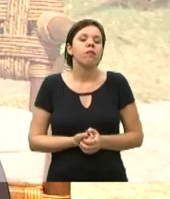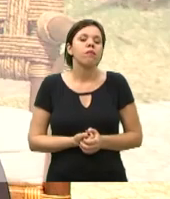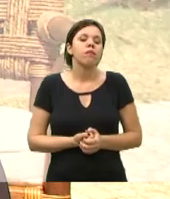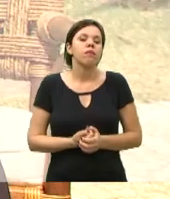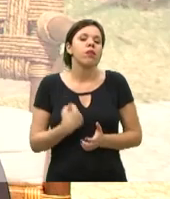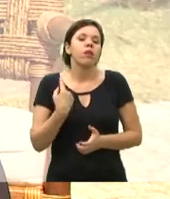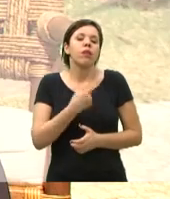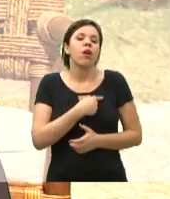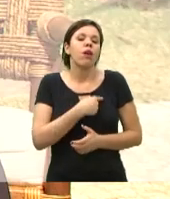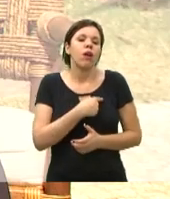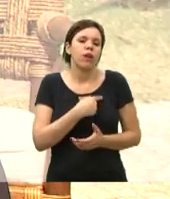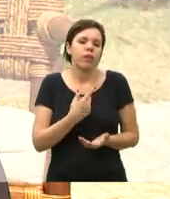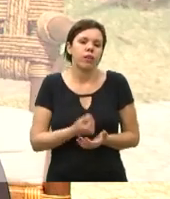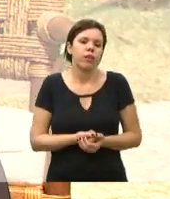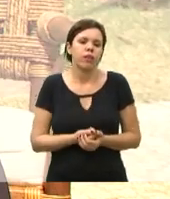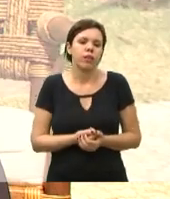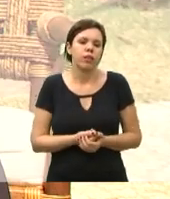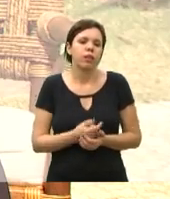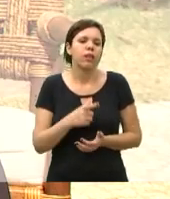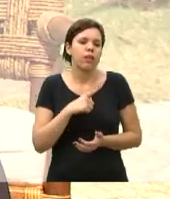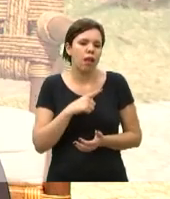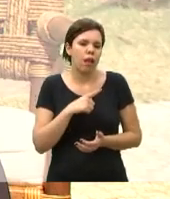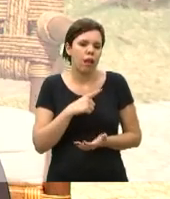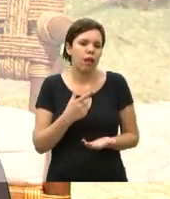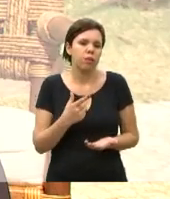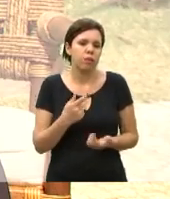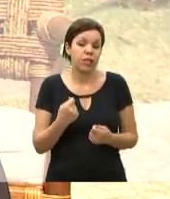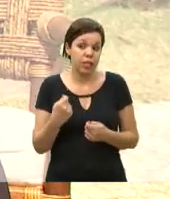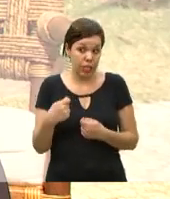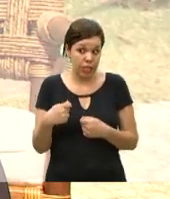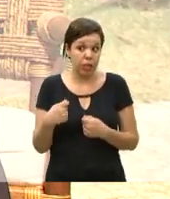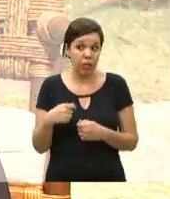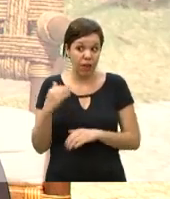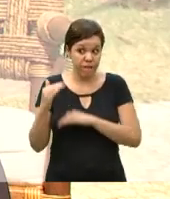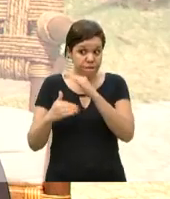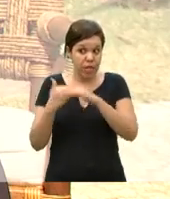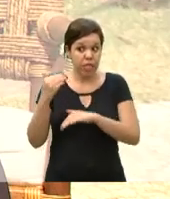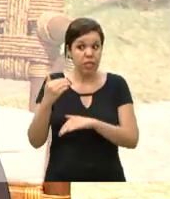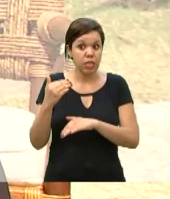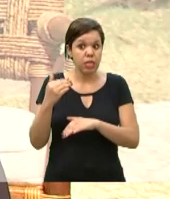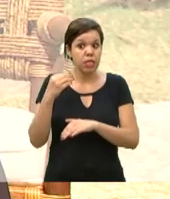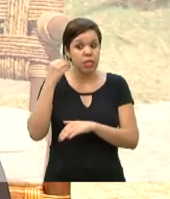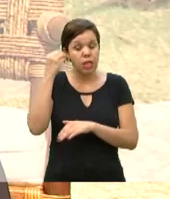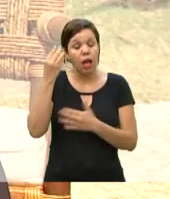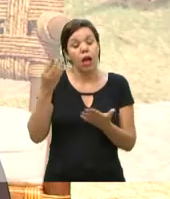nós estamos, temos ainda que avançar. Por quê?